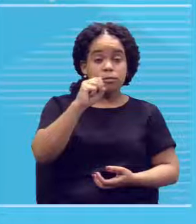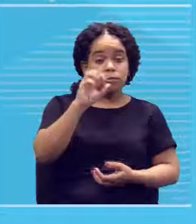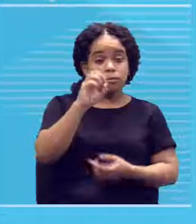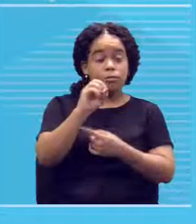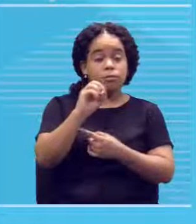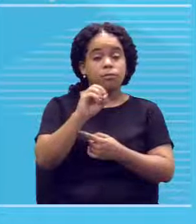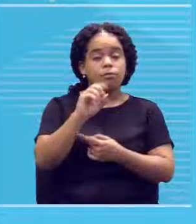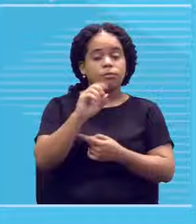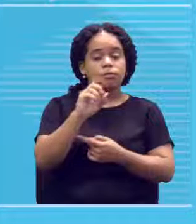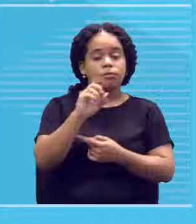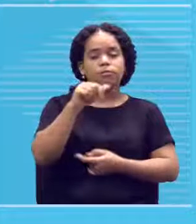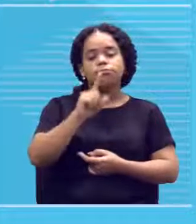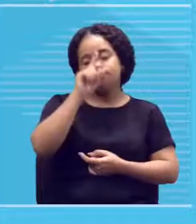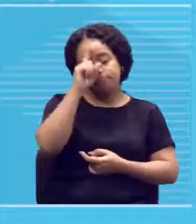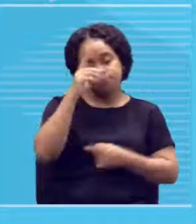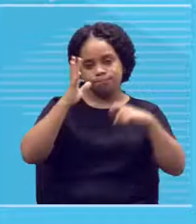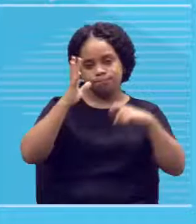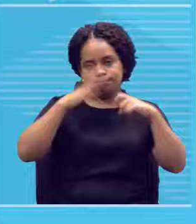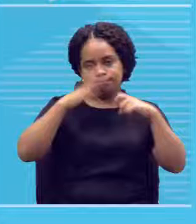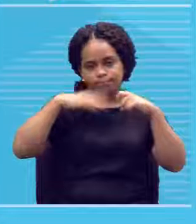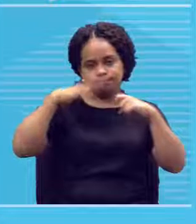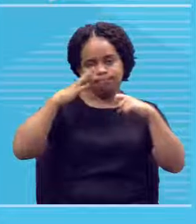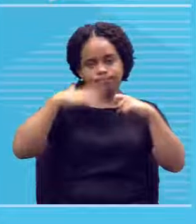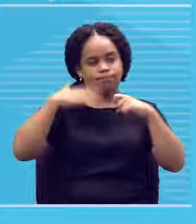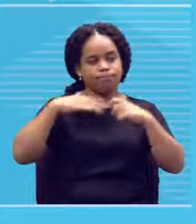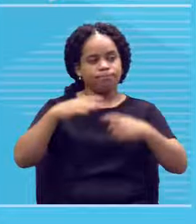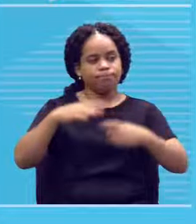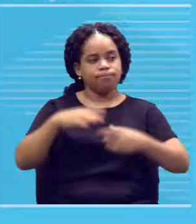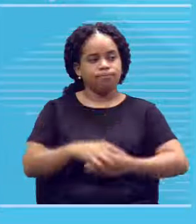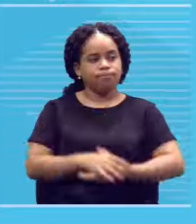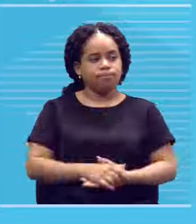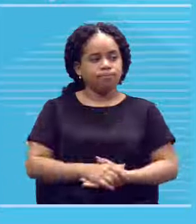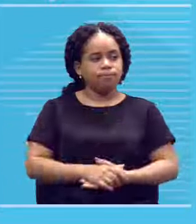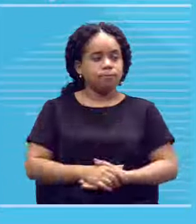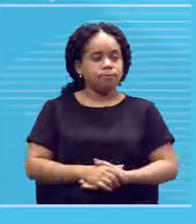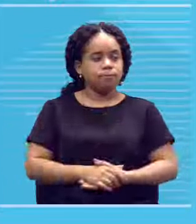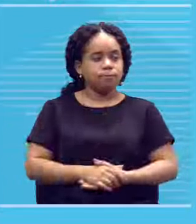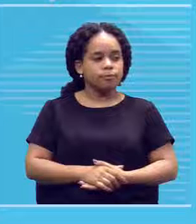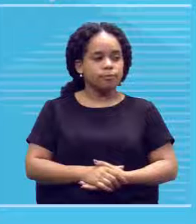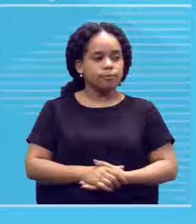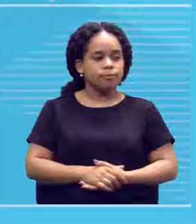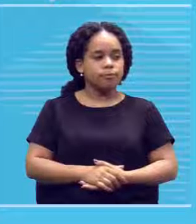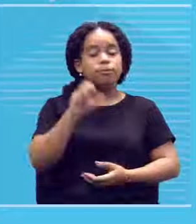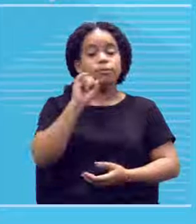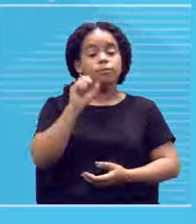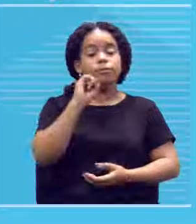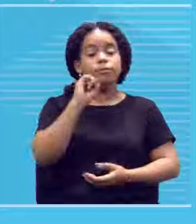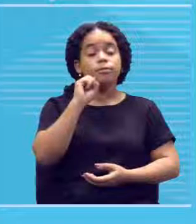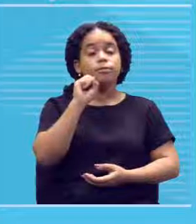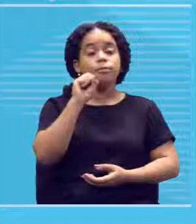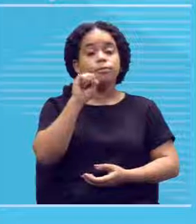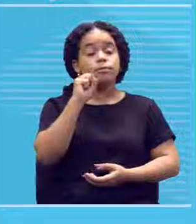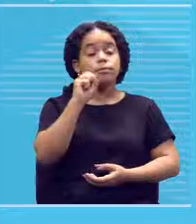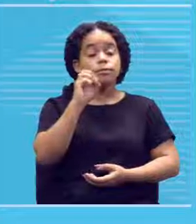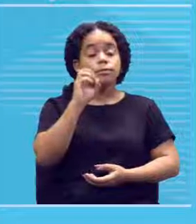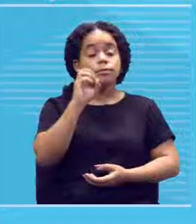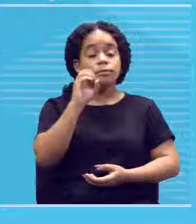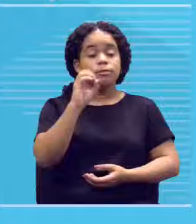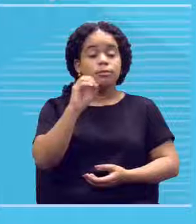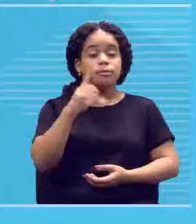E é só superstição supertição esse isso se refere a que